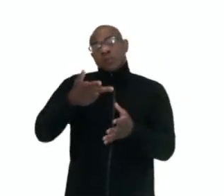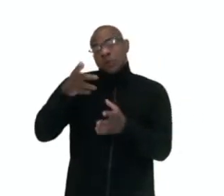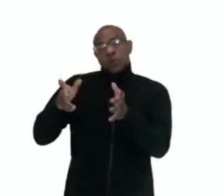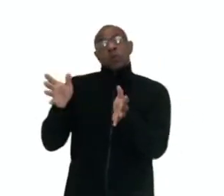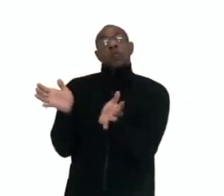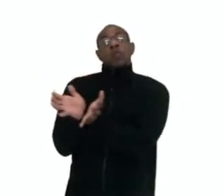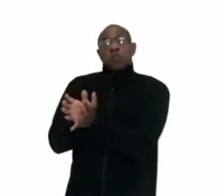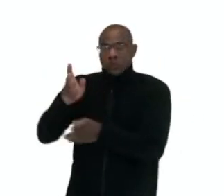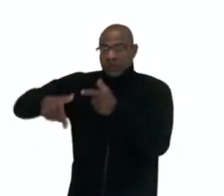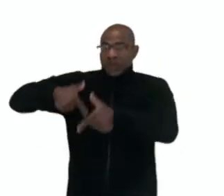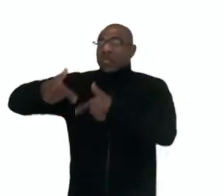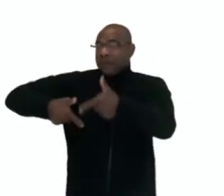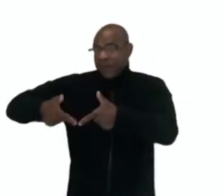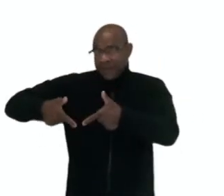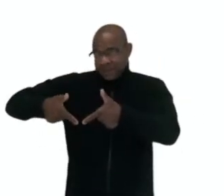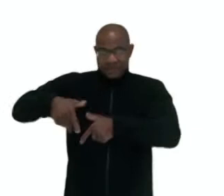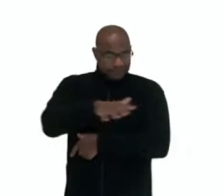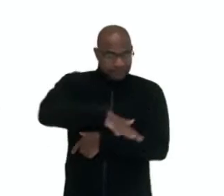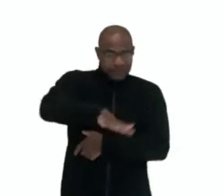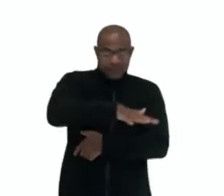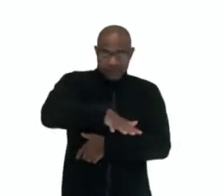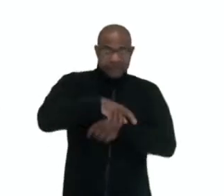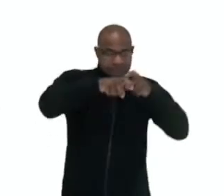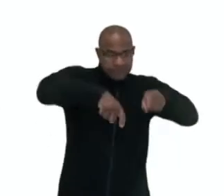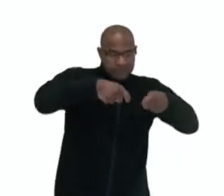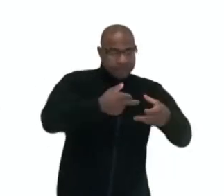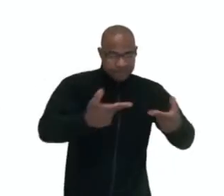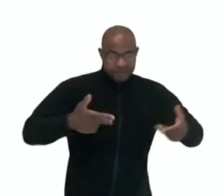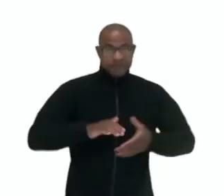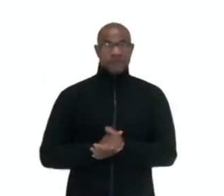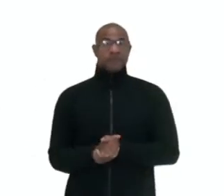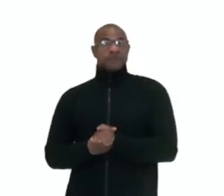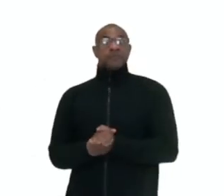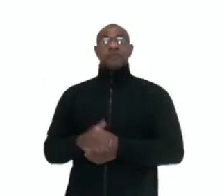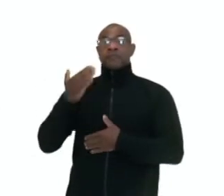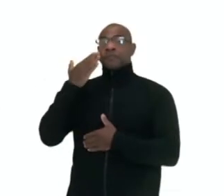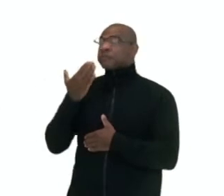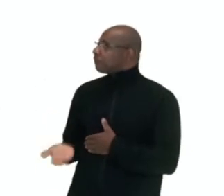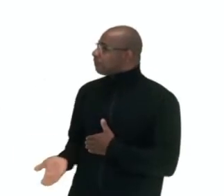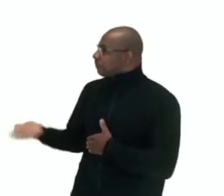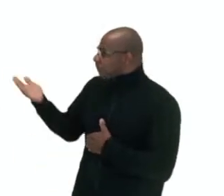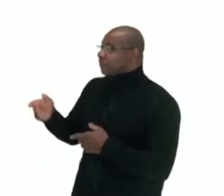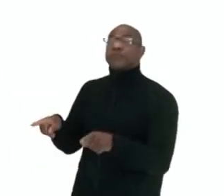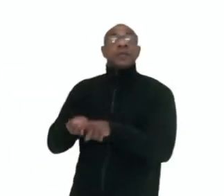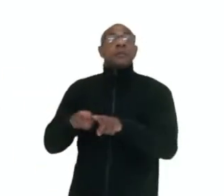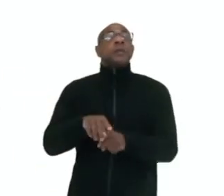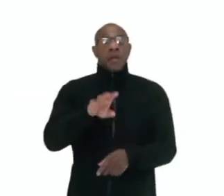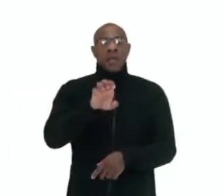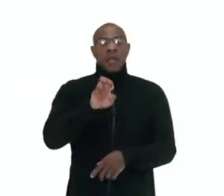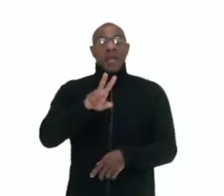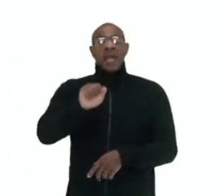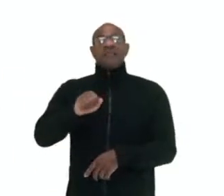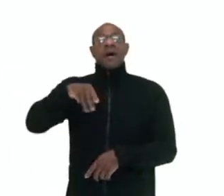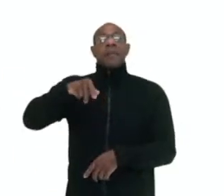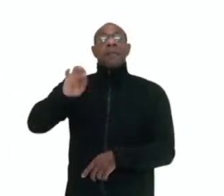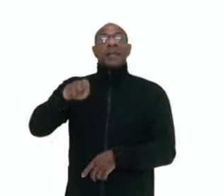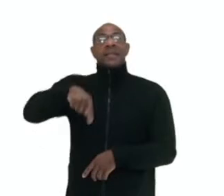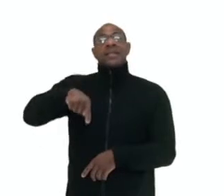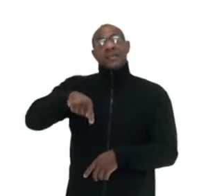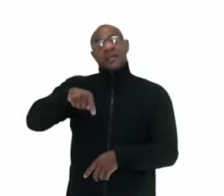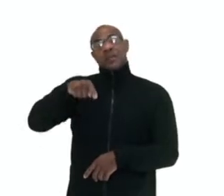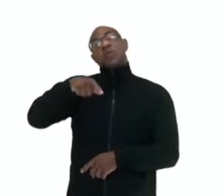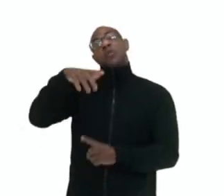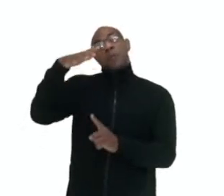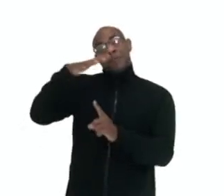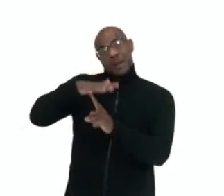de produtos florestais não madeireiros, PFNE, em especial de erva mate no estado do Paraná.